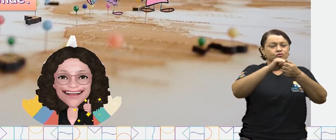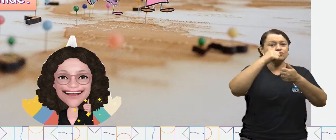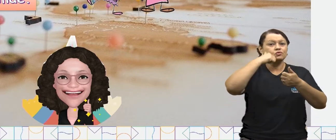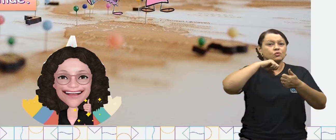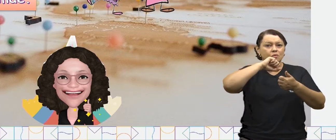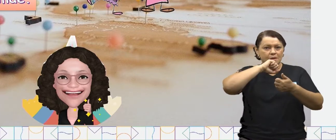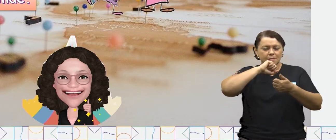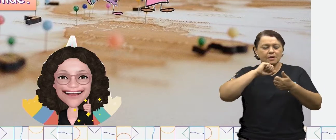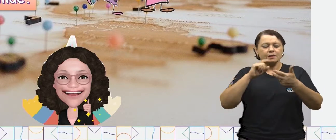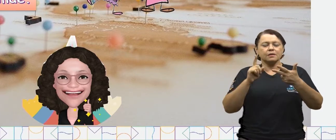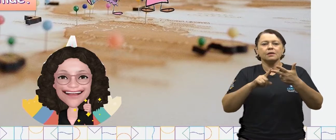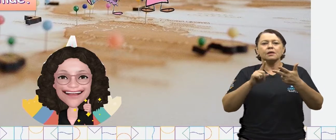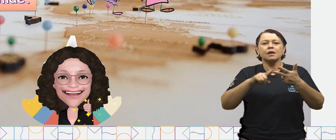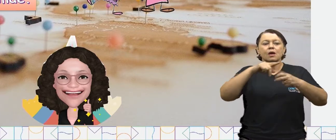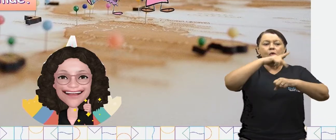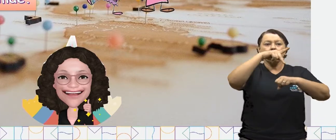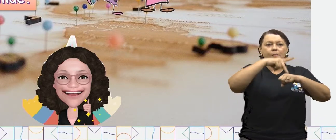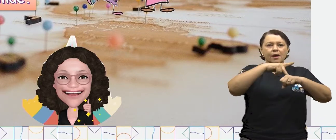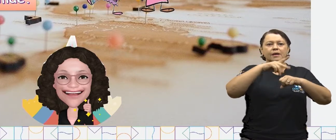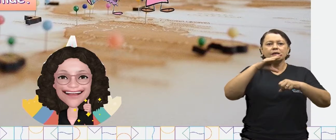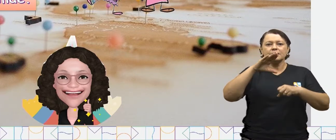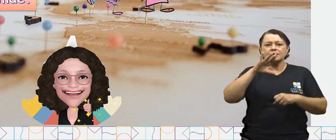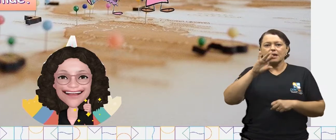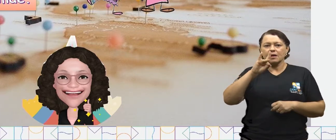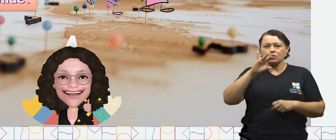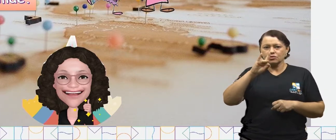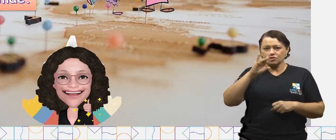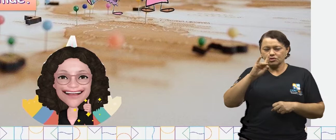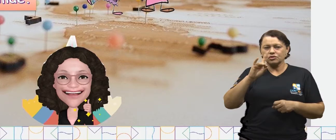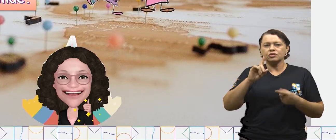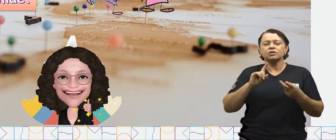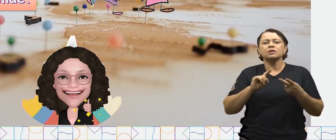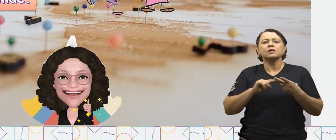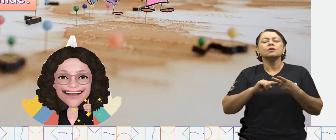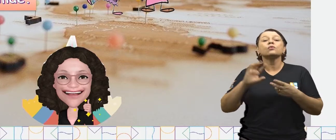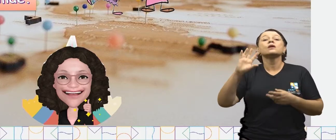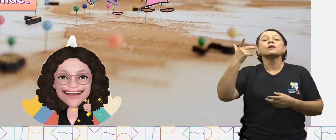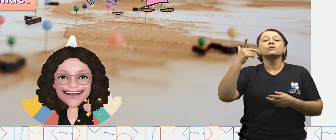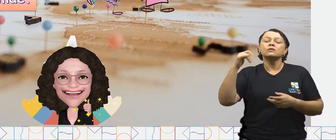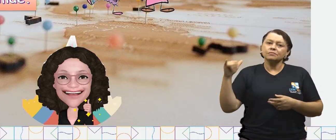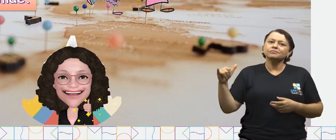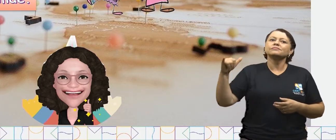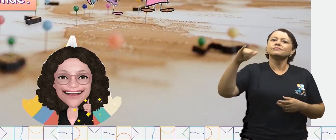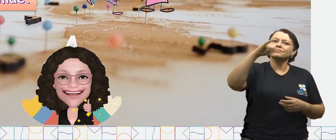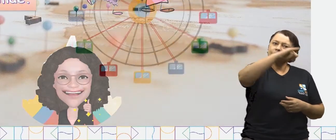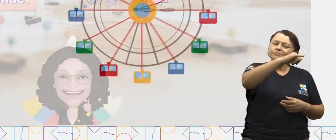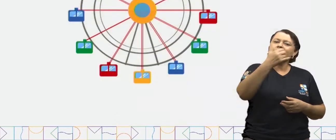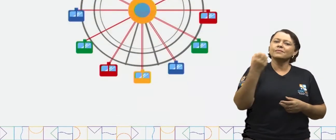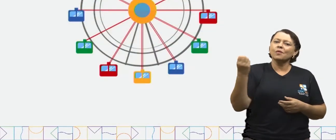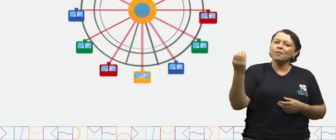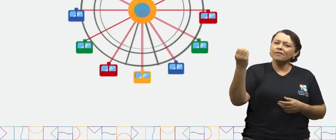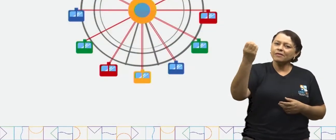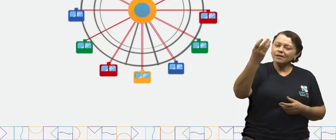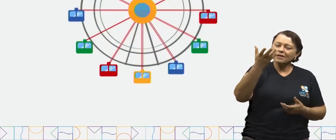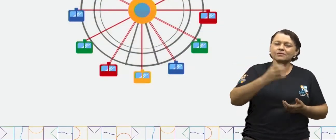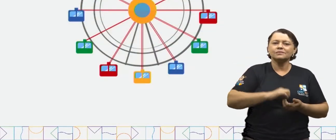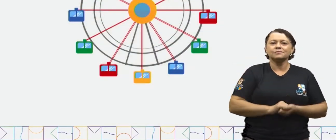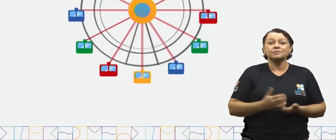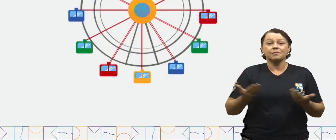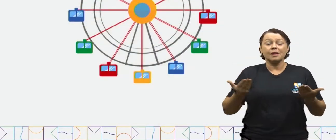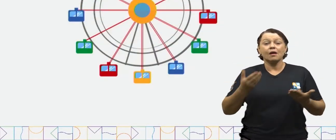mãe, o país visitado foi o Chile e o que aconteceu foi uma viagem.